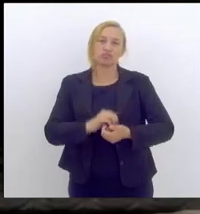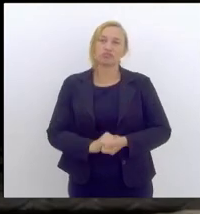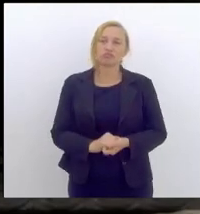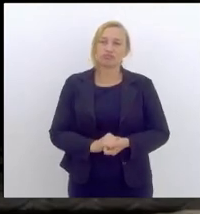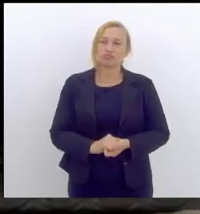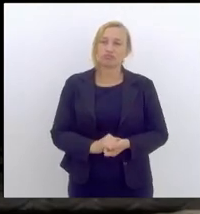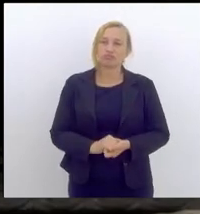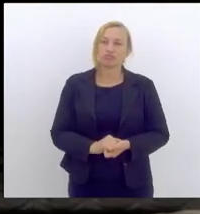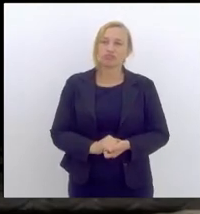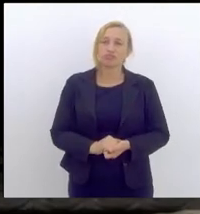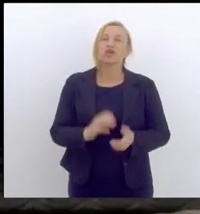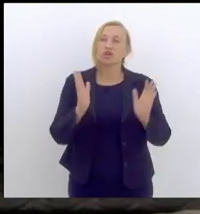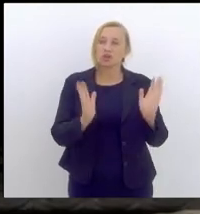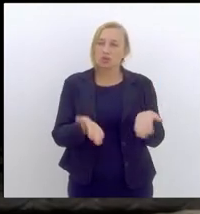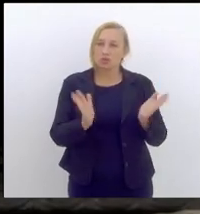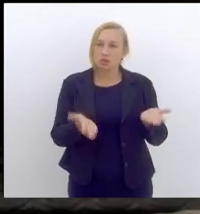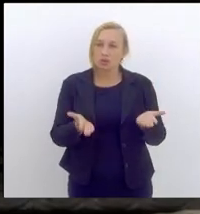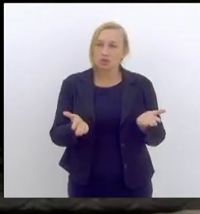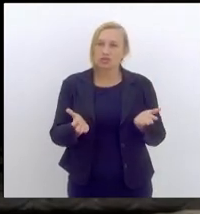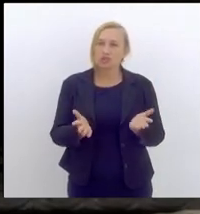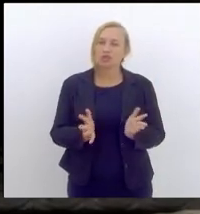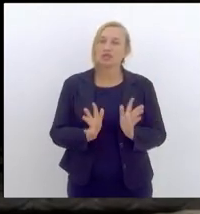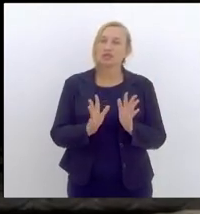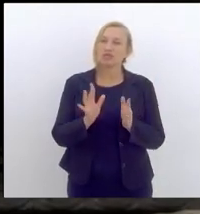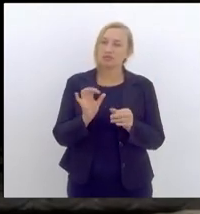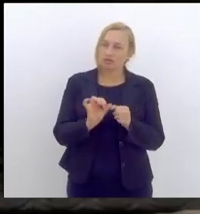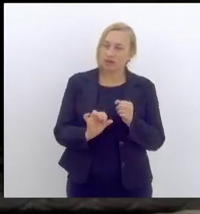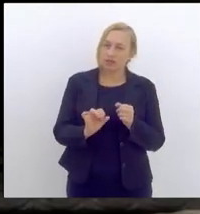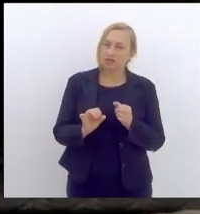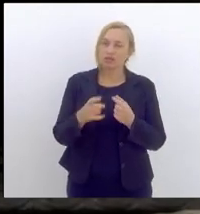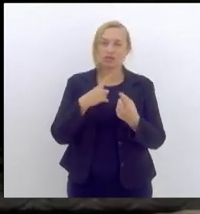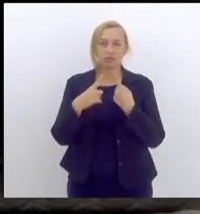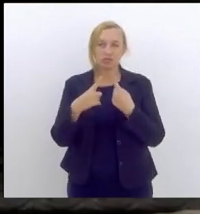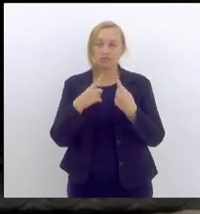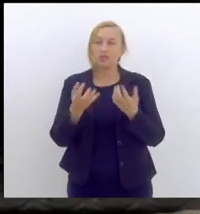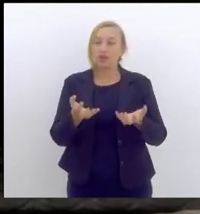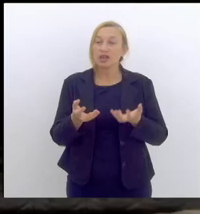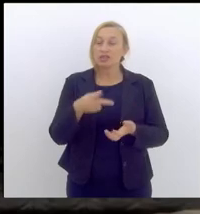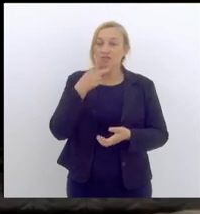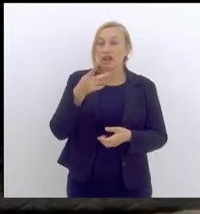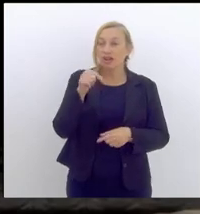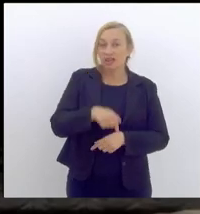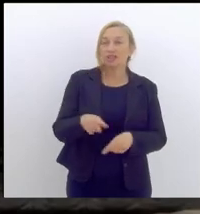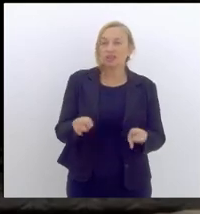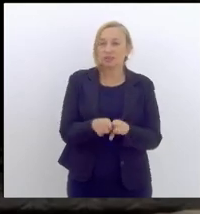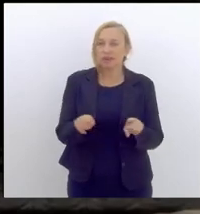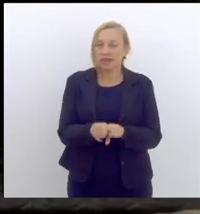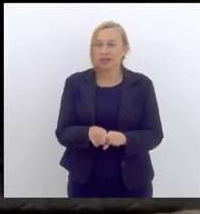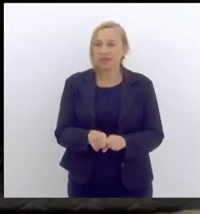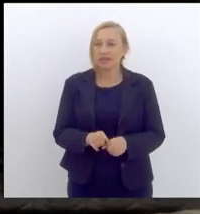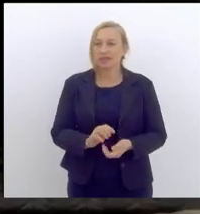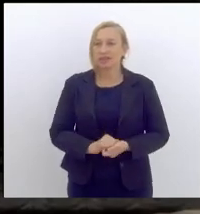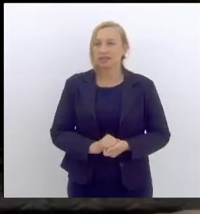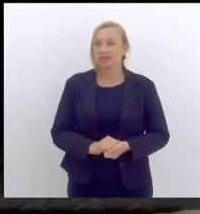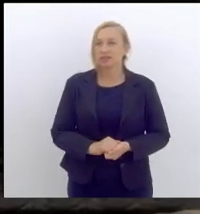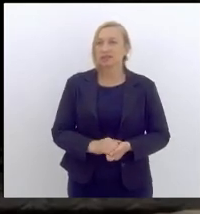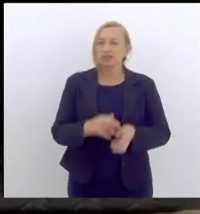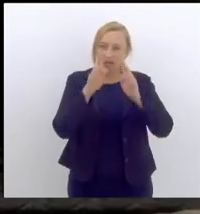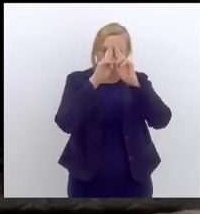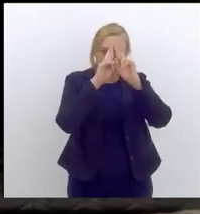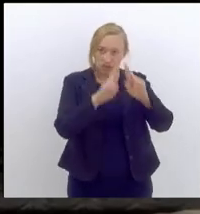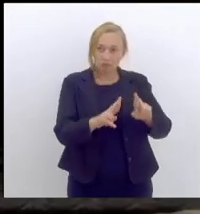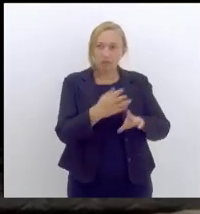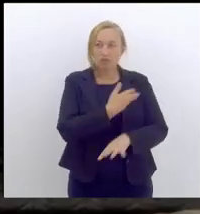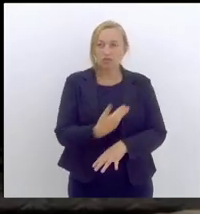esse parlamento está estabelecido, esse debate. Quero dizer aqui também que respeito muito o